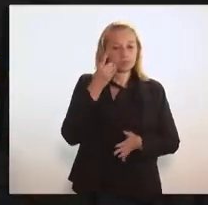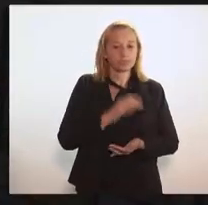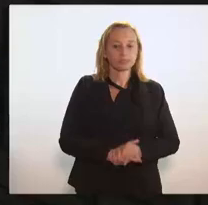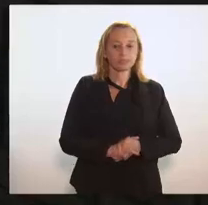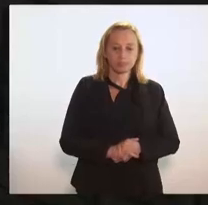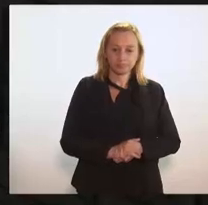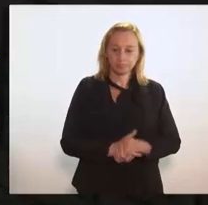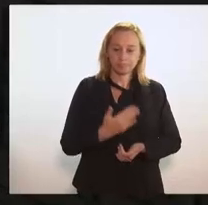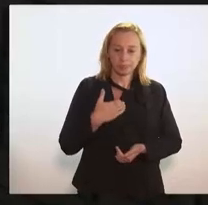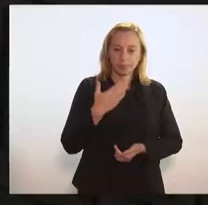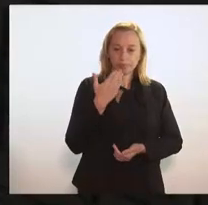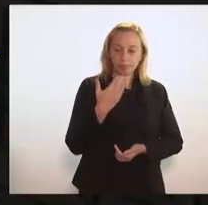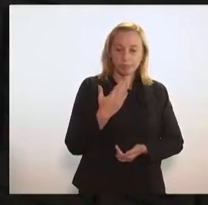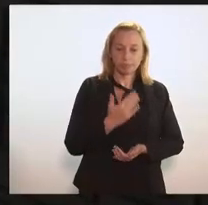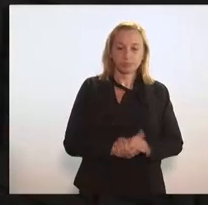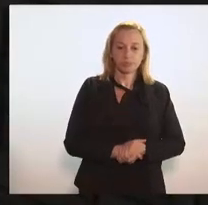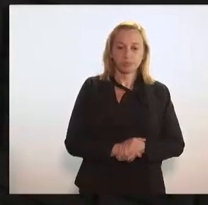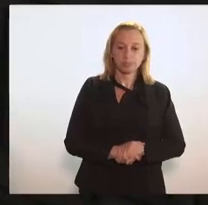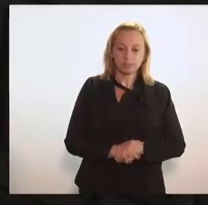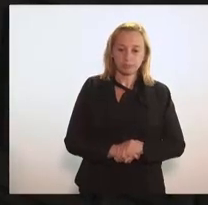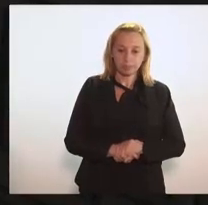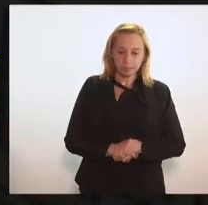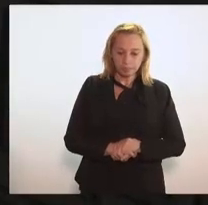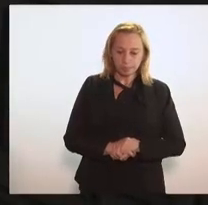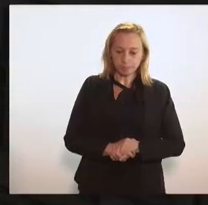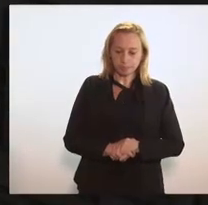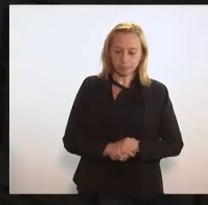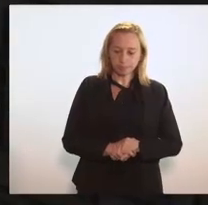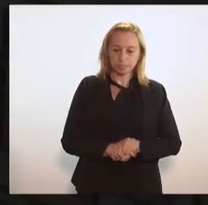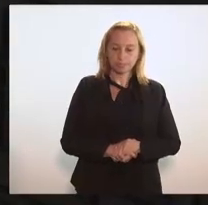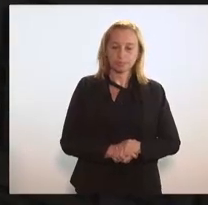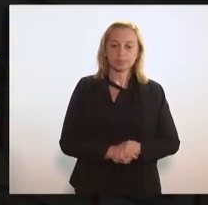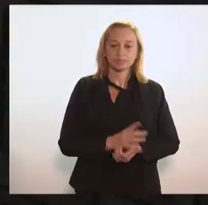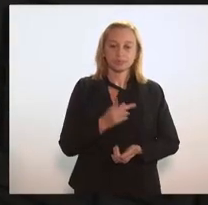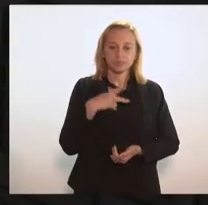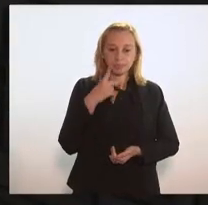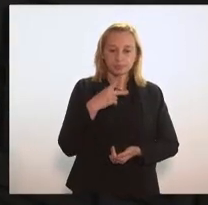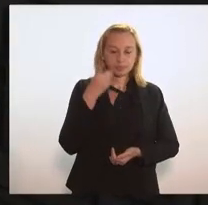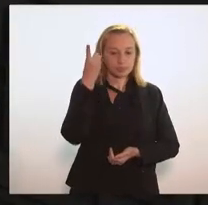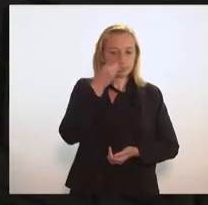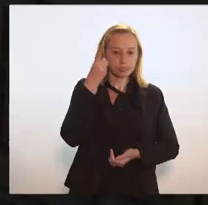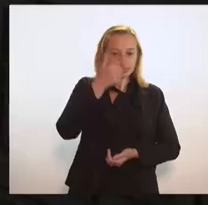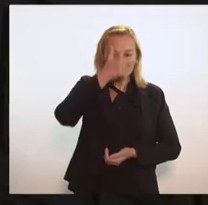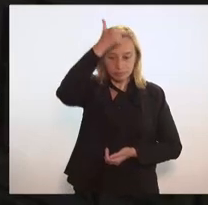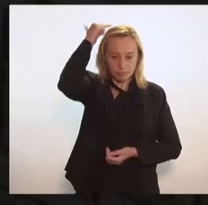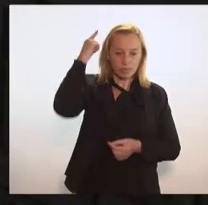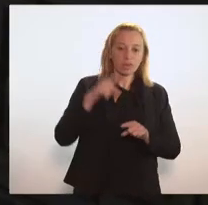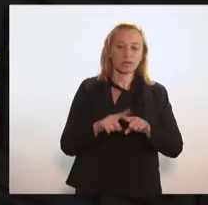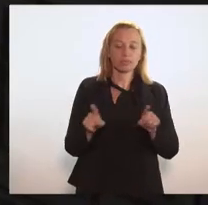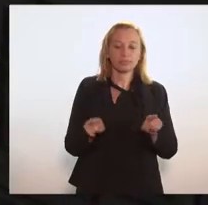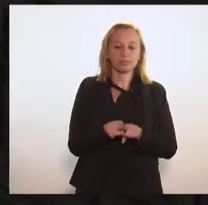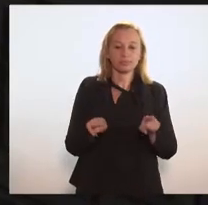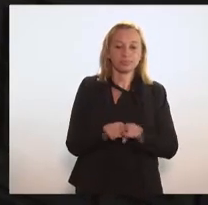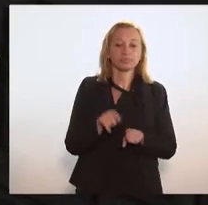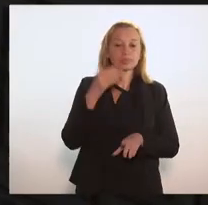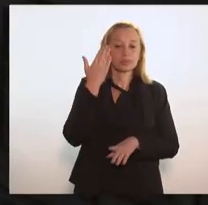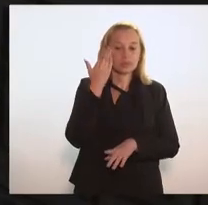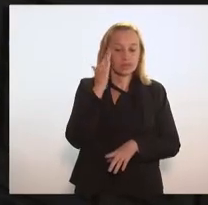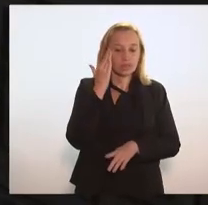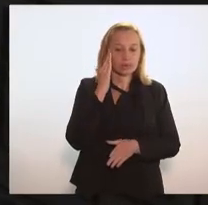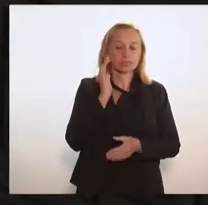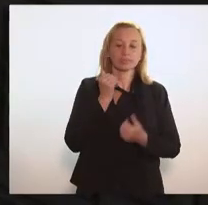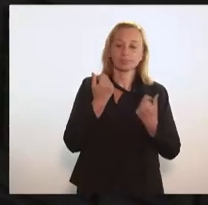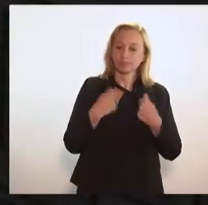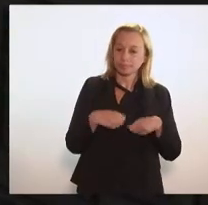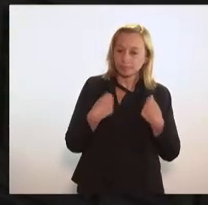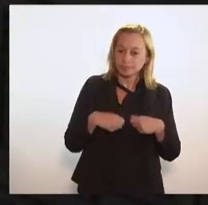minha intervenção vai no sentido não só daqui colocou aqui o Deputado Luiz Paulo mas também do entendimento